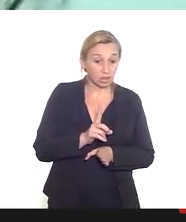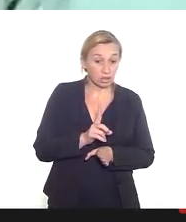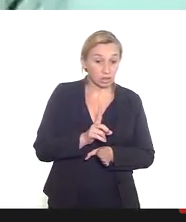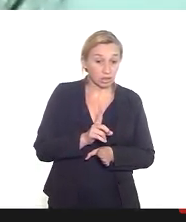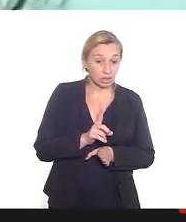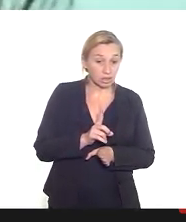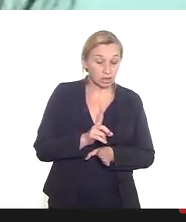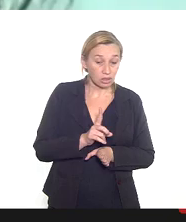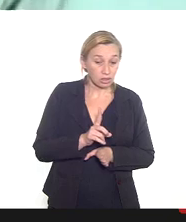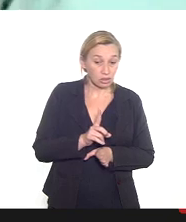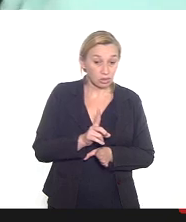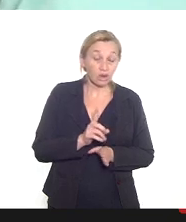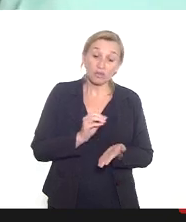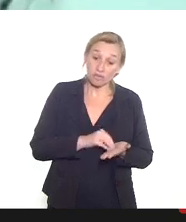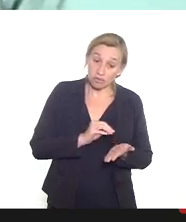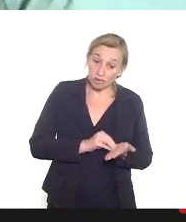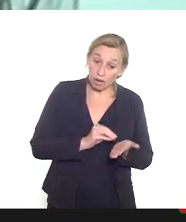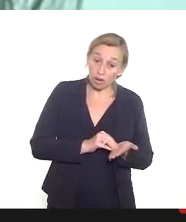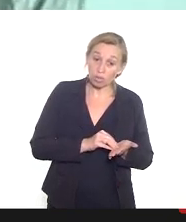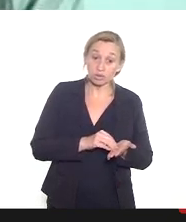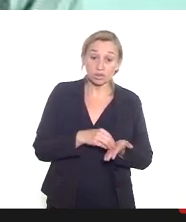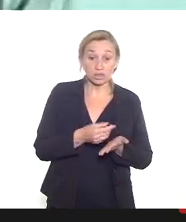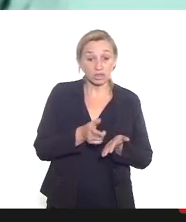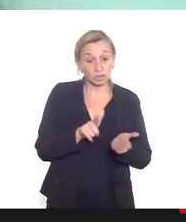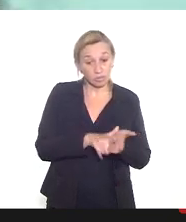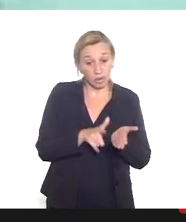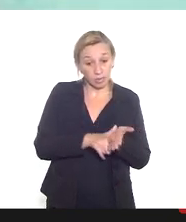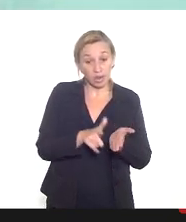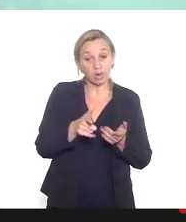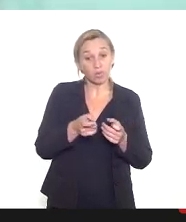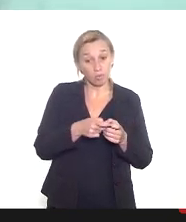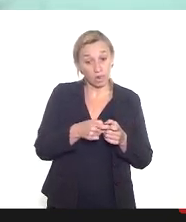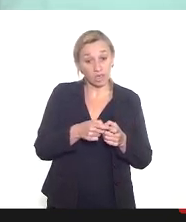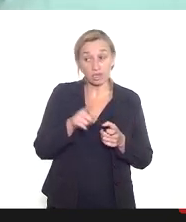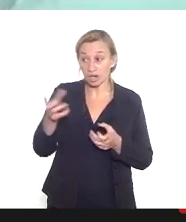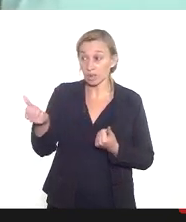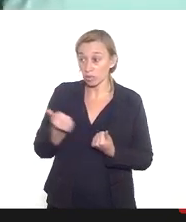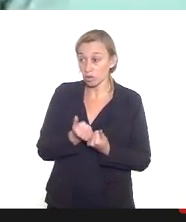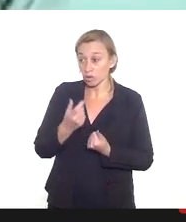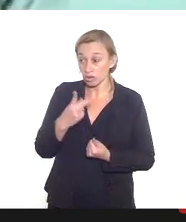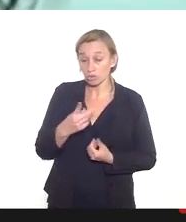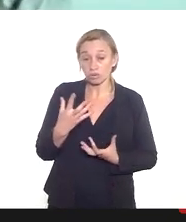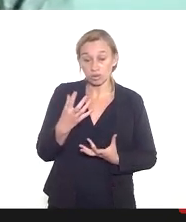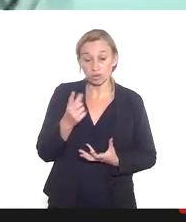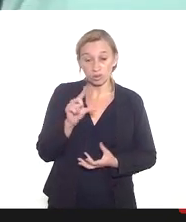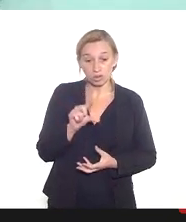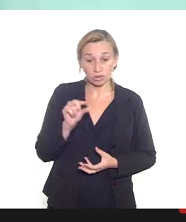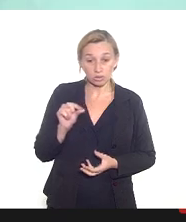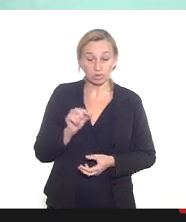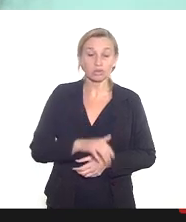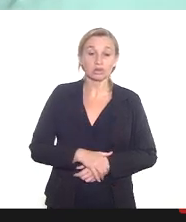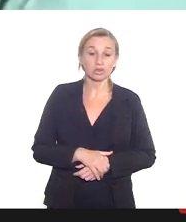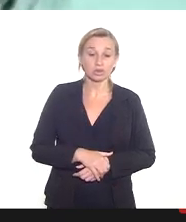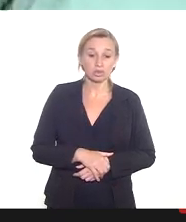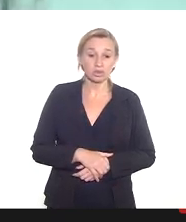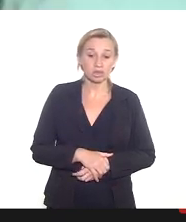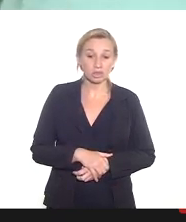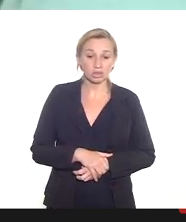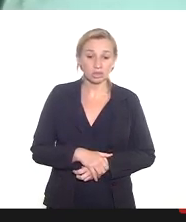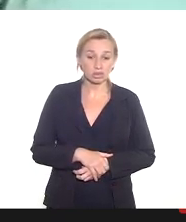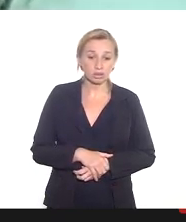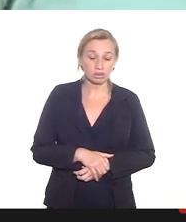inexistência de ensaios clínicos e que ela foi também apoiado por desses órgãos né porque a gestantes e puérperas as